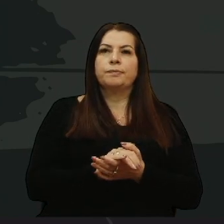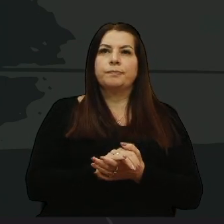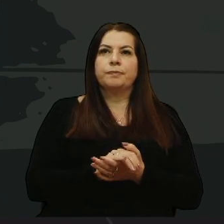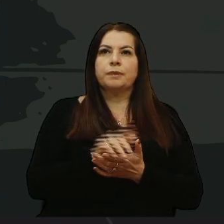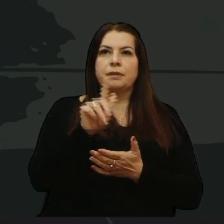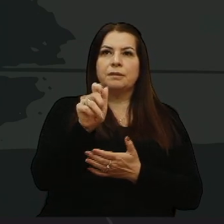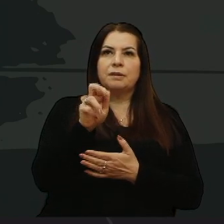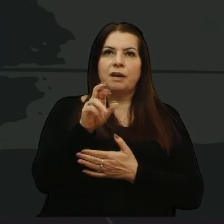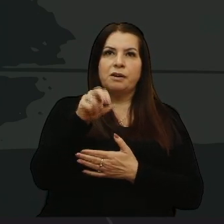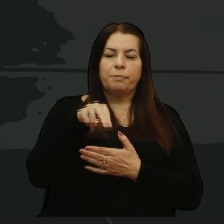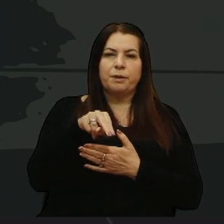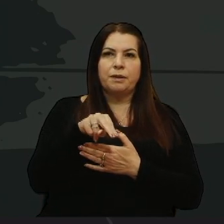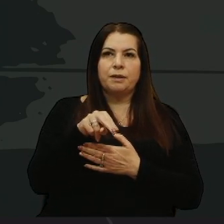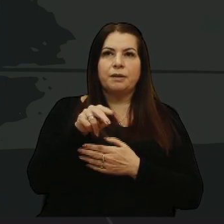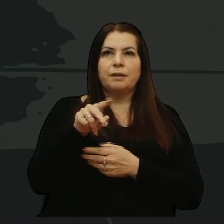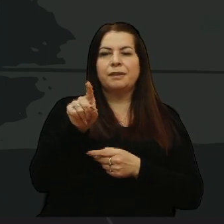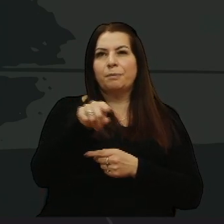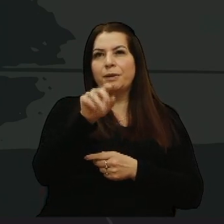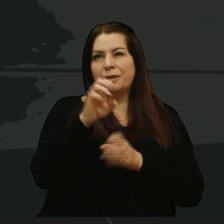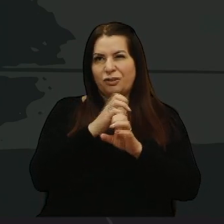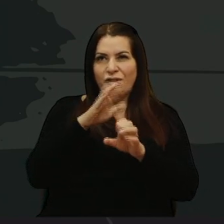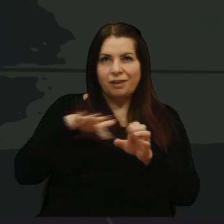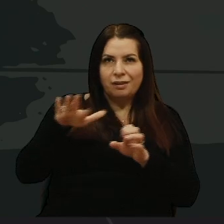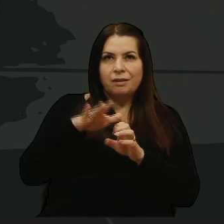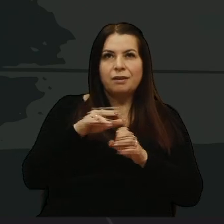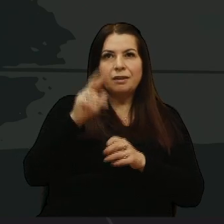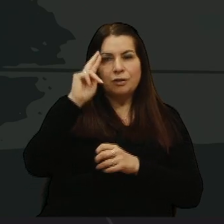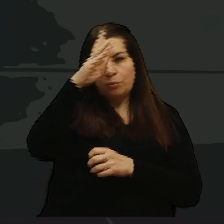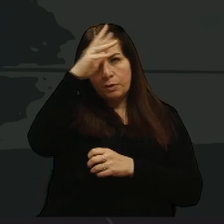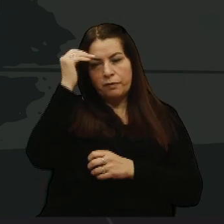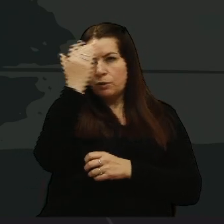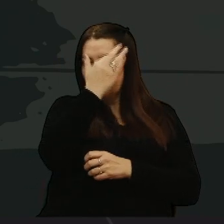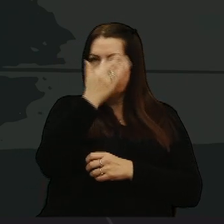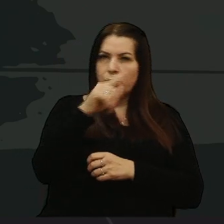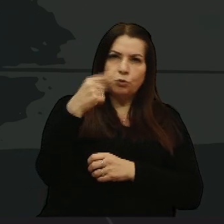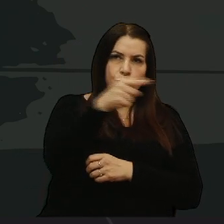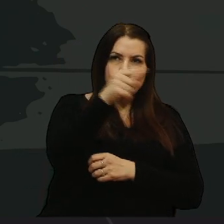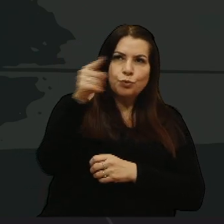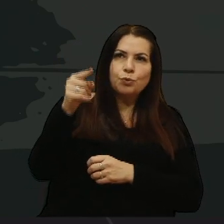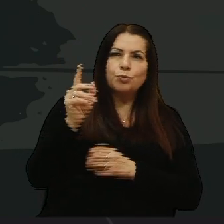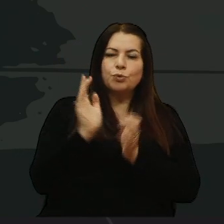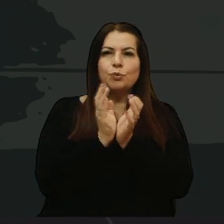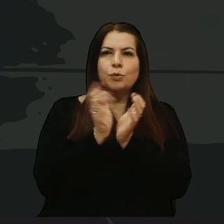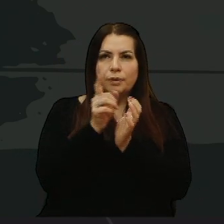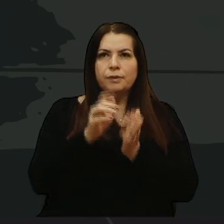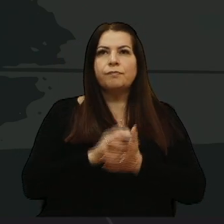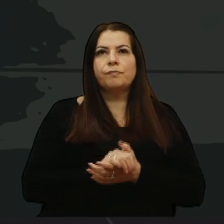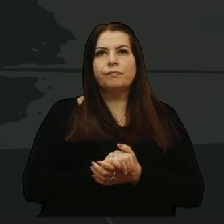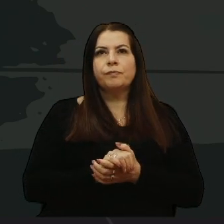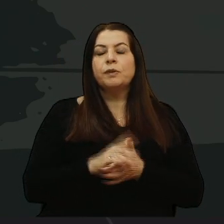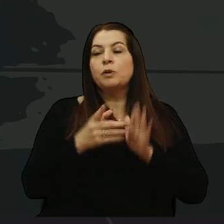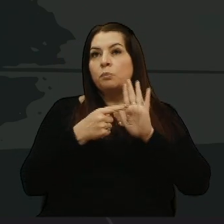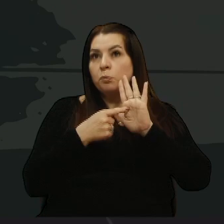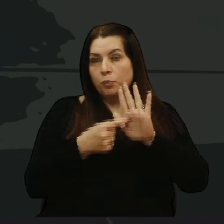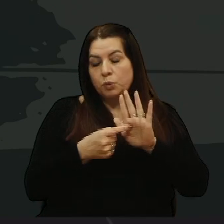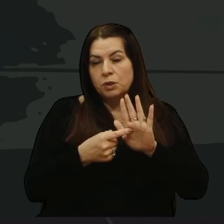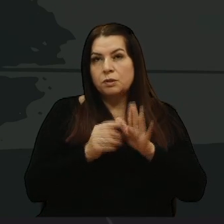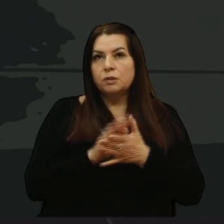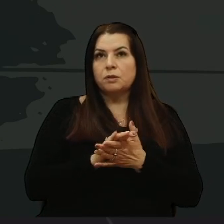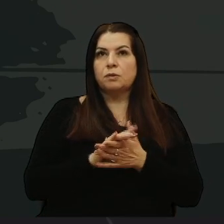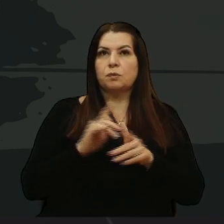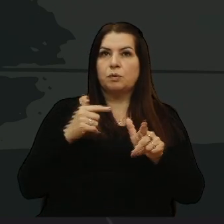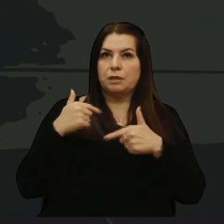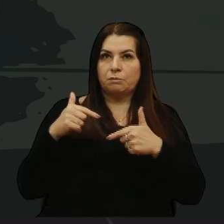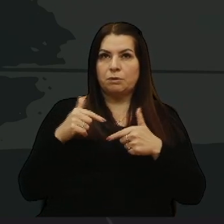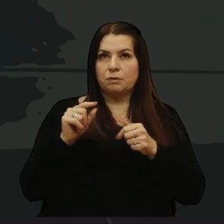Garibim da Fixa Engenharia, prefeito Adiló, entre os demais colegas ali, mostrando que o